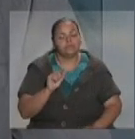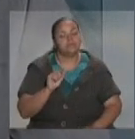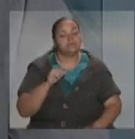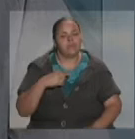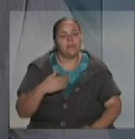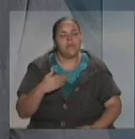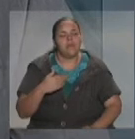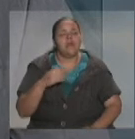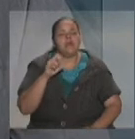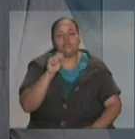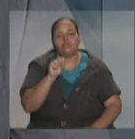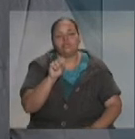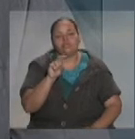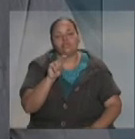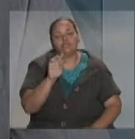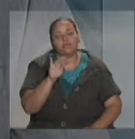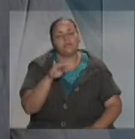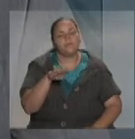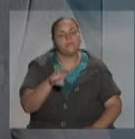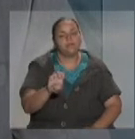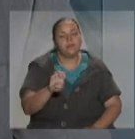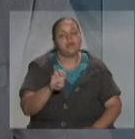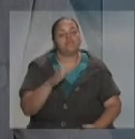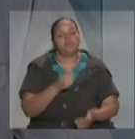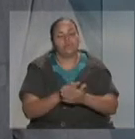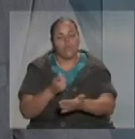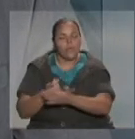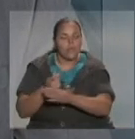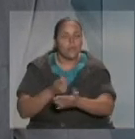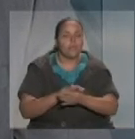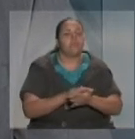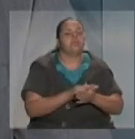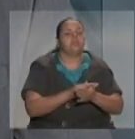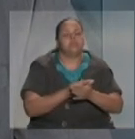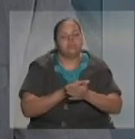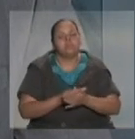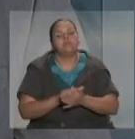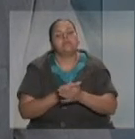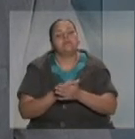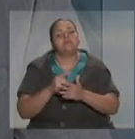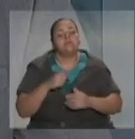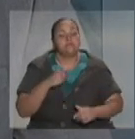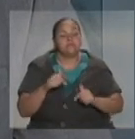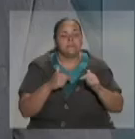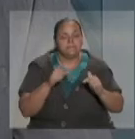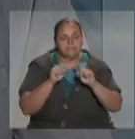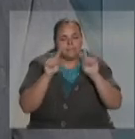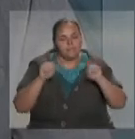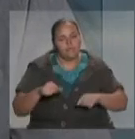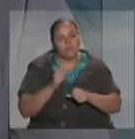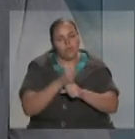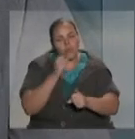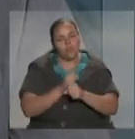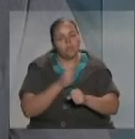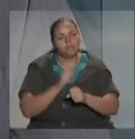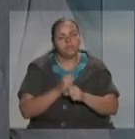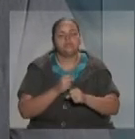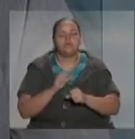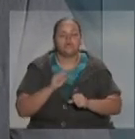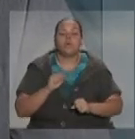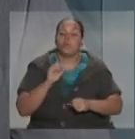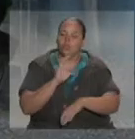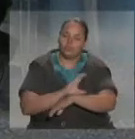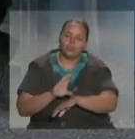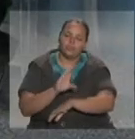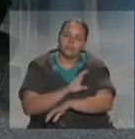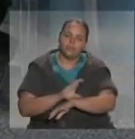visando a implementação da sustentabilidade nas suas compras, nas suas aquisições, nas prestações de serviços e nas obras como um todo. Então,